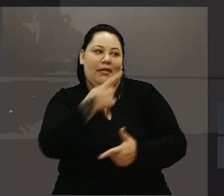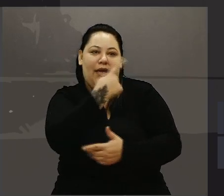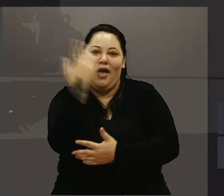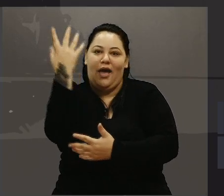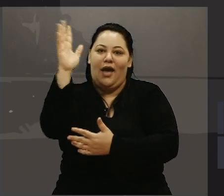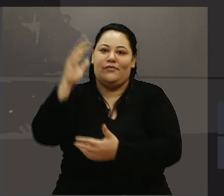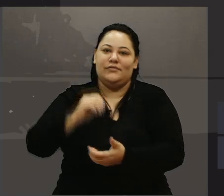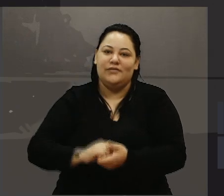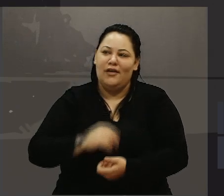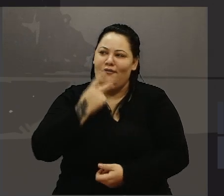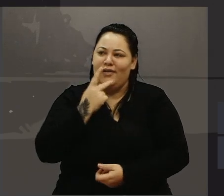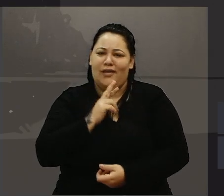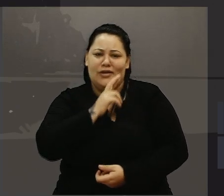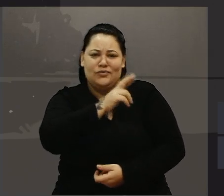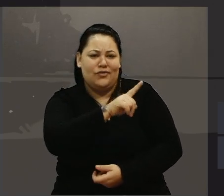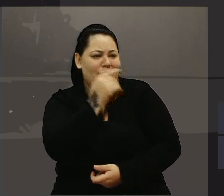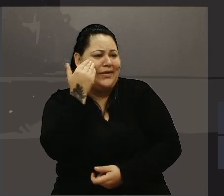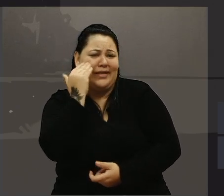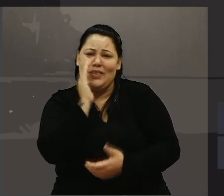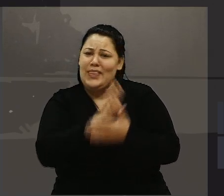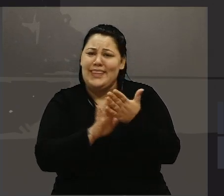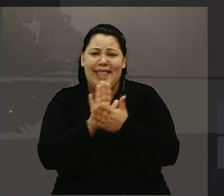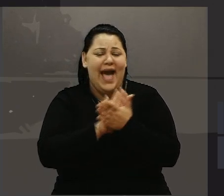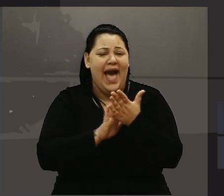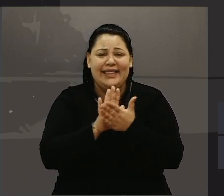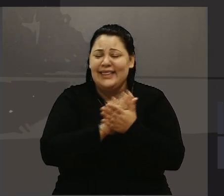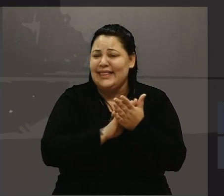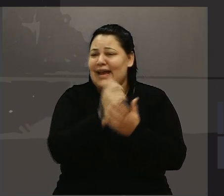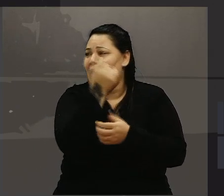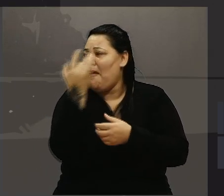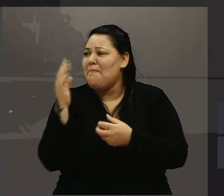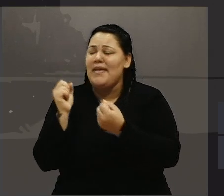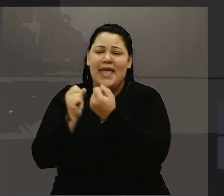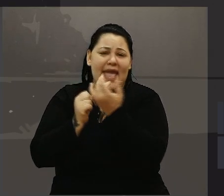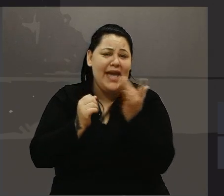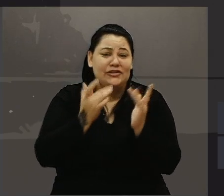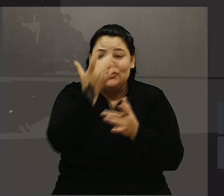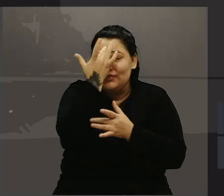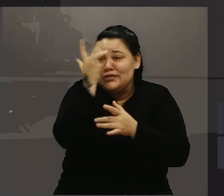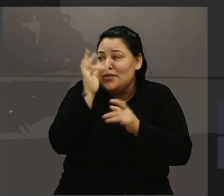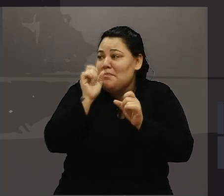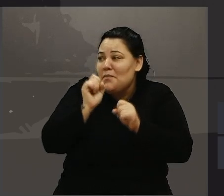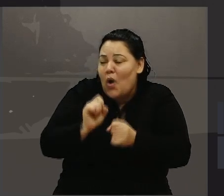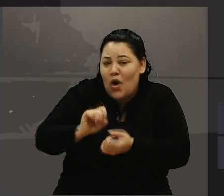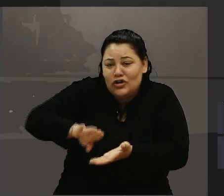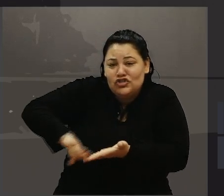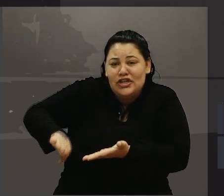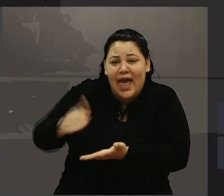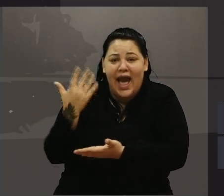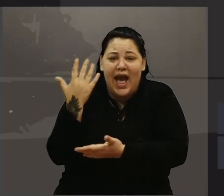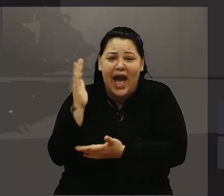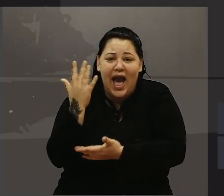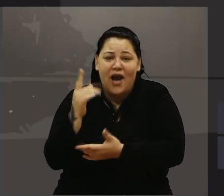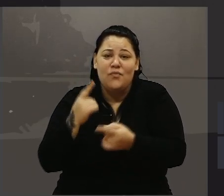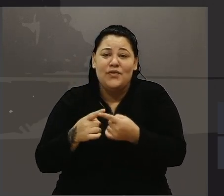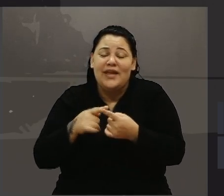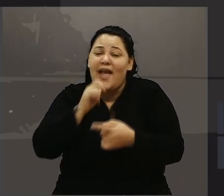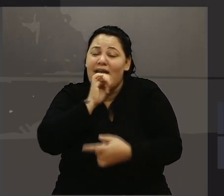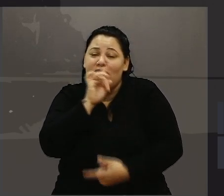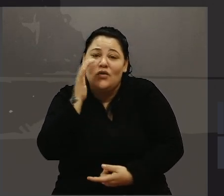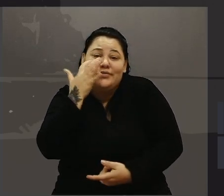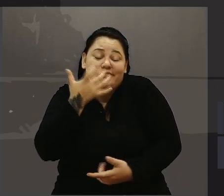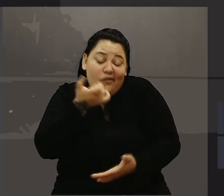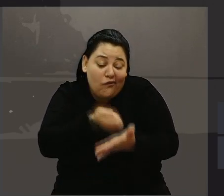não entendo nada de árvore, de meio ambiente, não sei se pode ser podada, removida, enfim, por que tanto tempo não é solucionado, mas eu